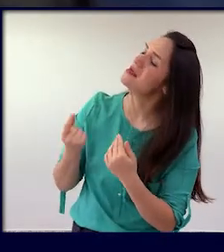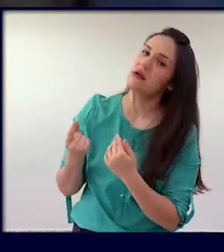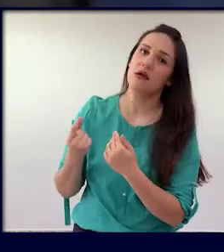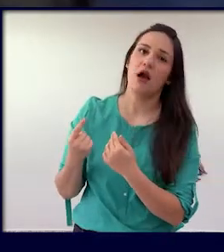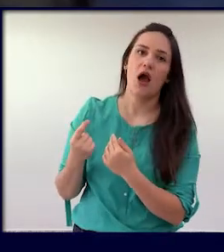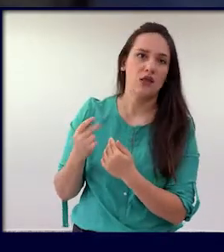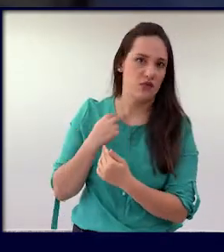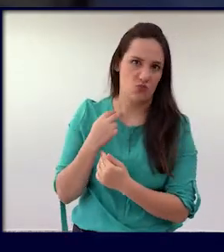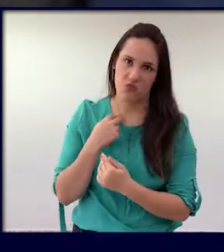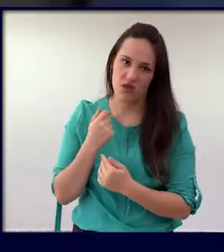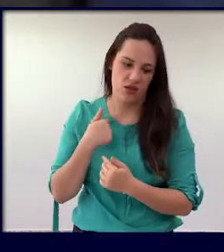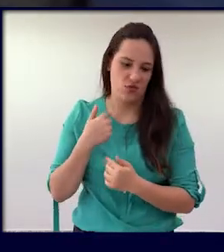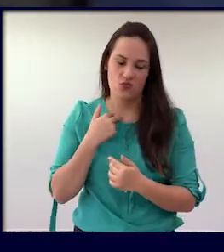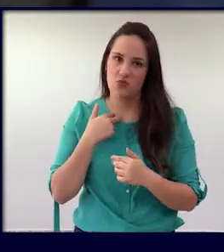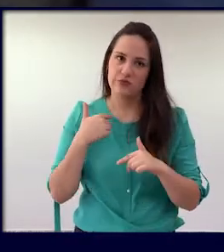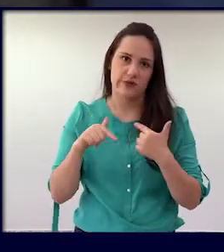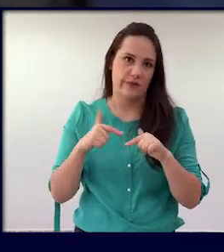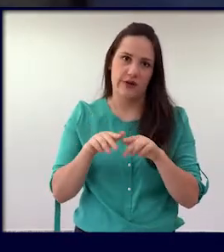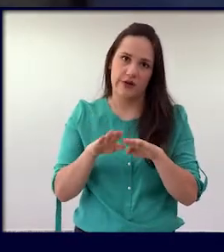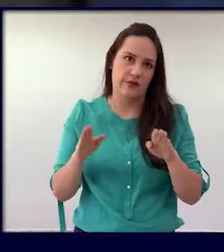outras vedações também aí.